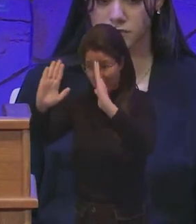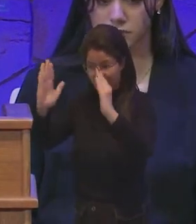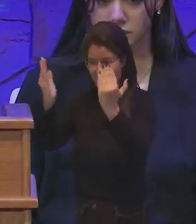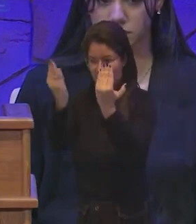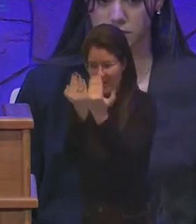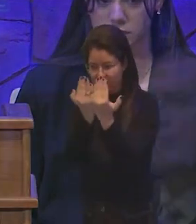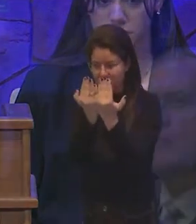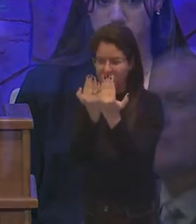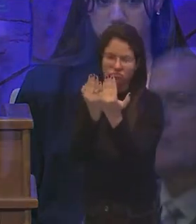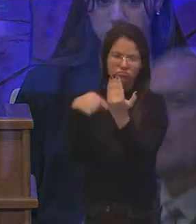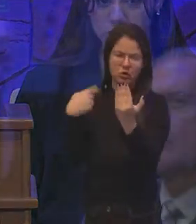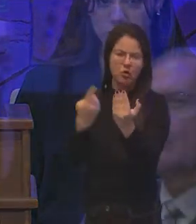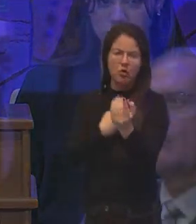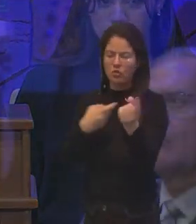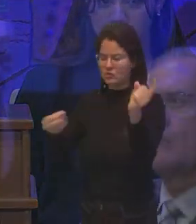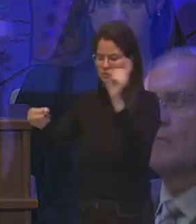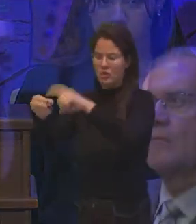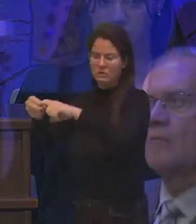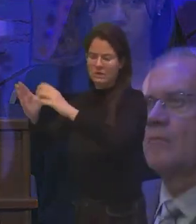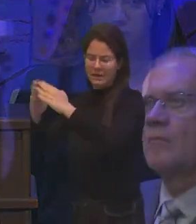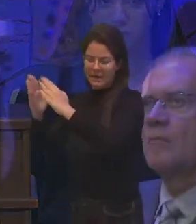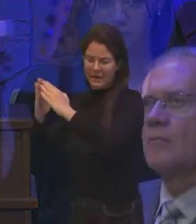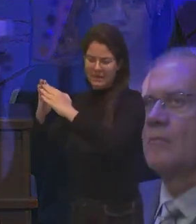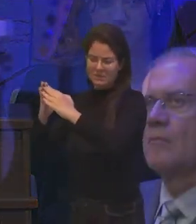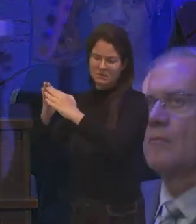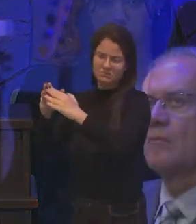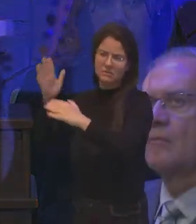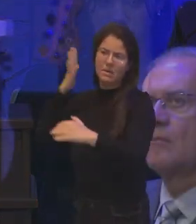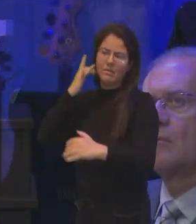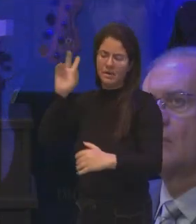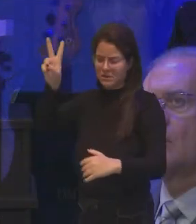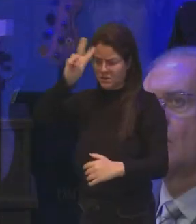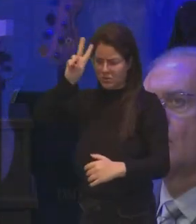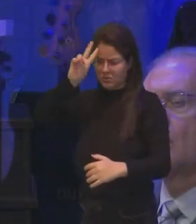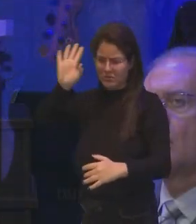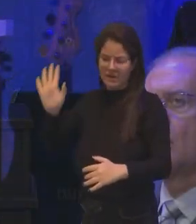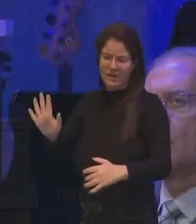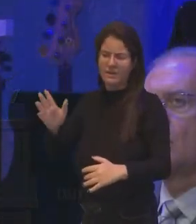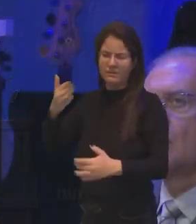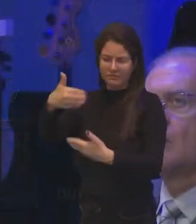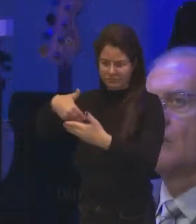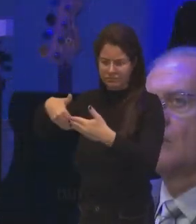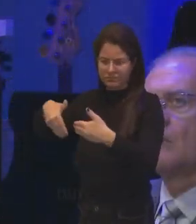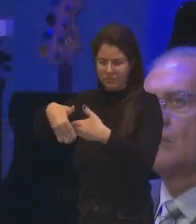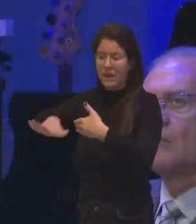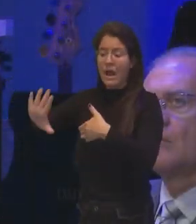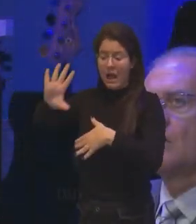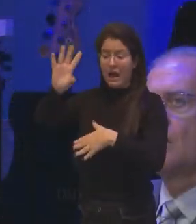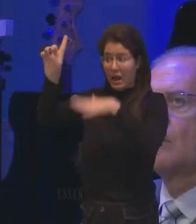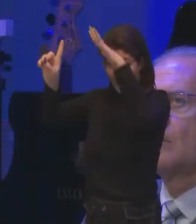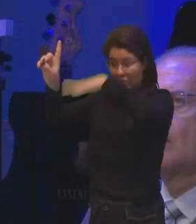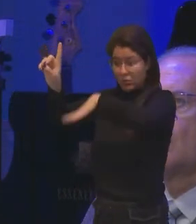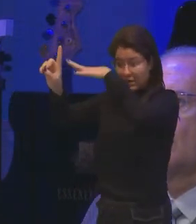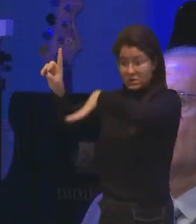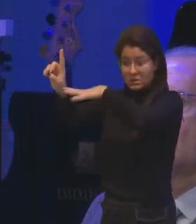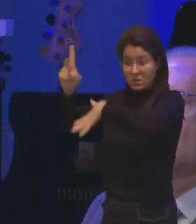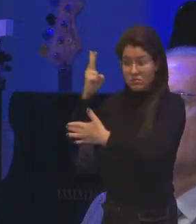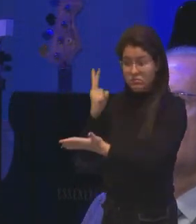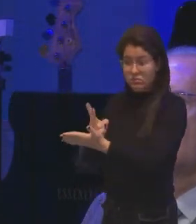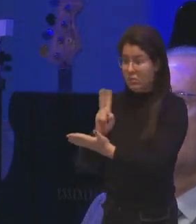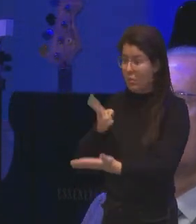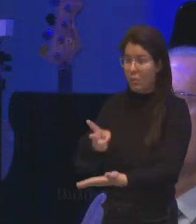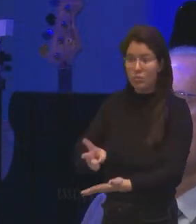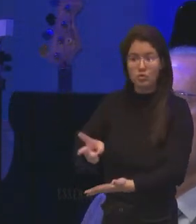nossa semana que hoje se inicia, que a adoração continue sendo